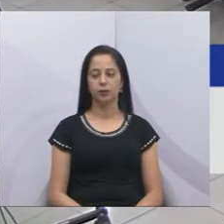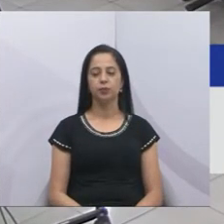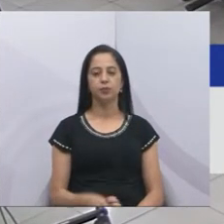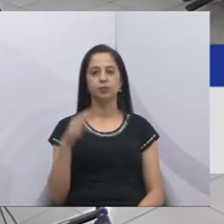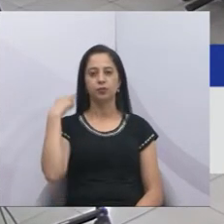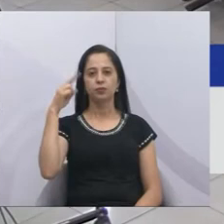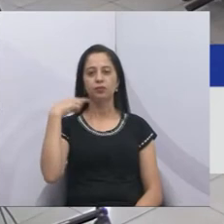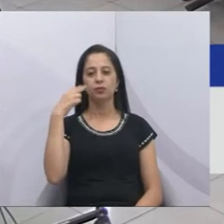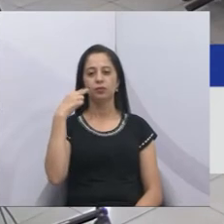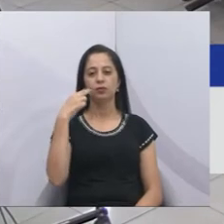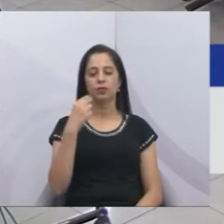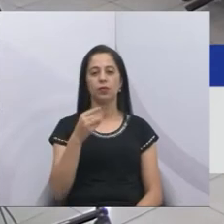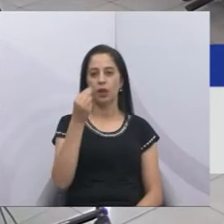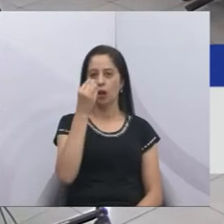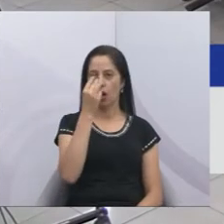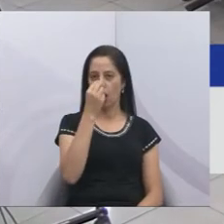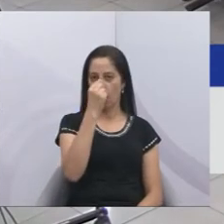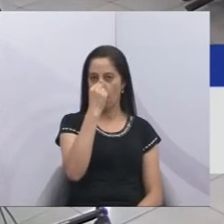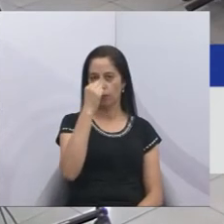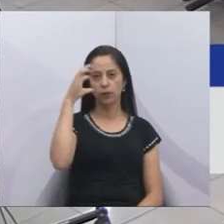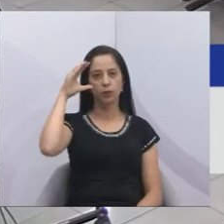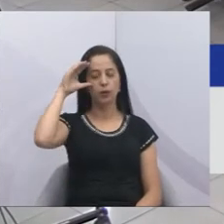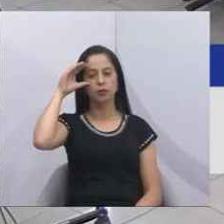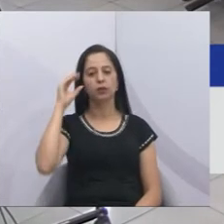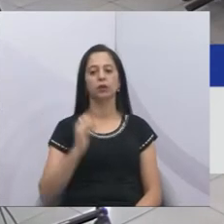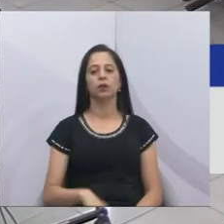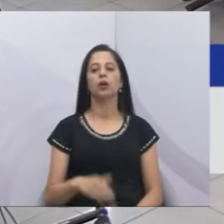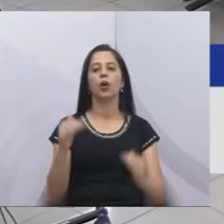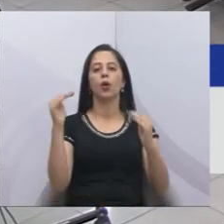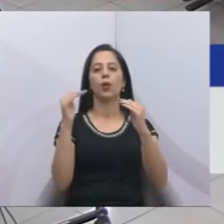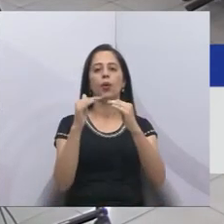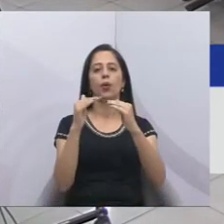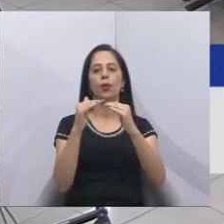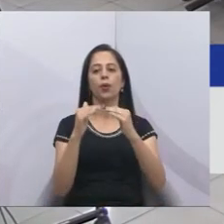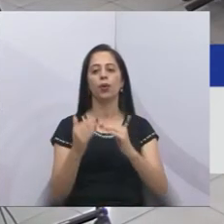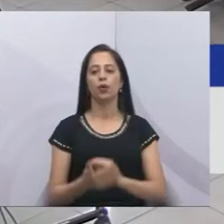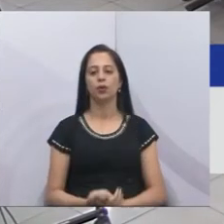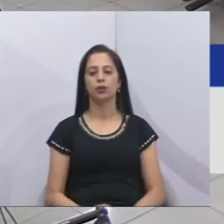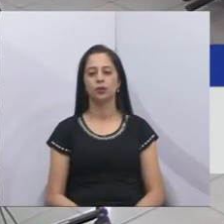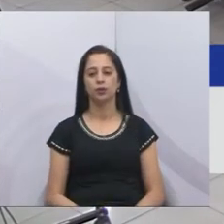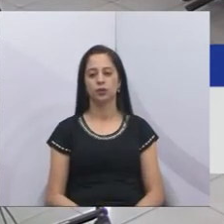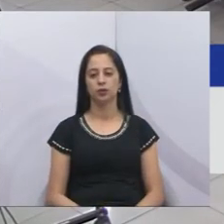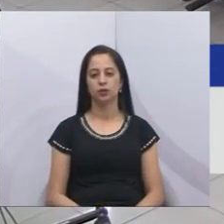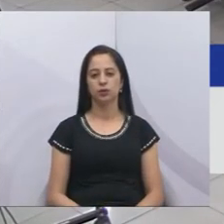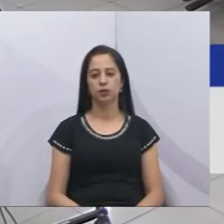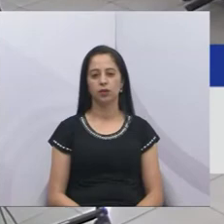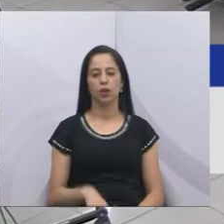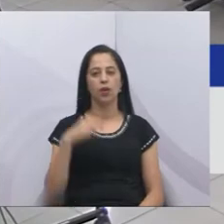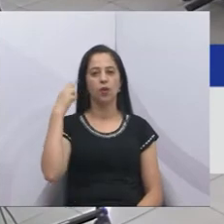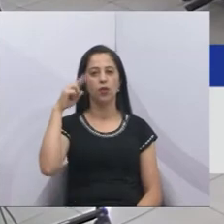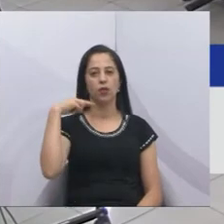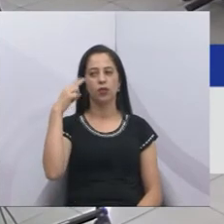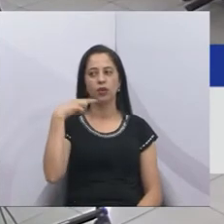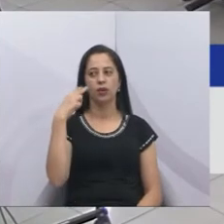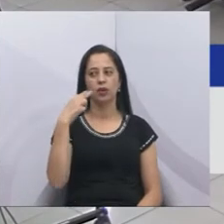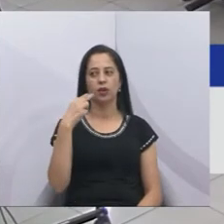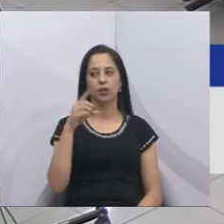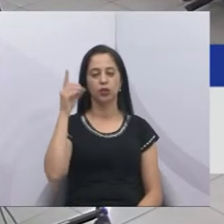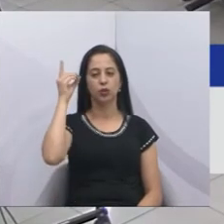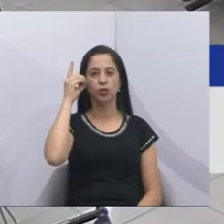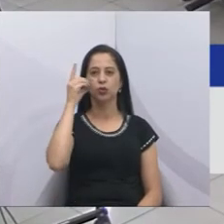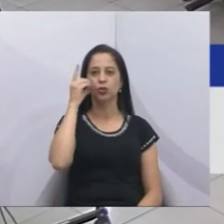o vereador Abner de Madureira? Voto favorável. Como vota o vereador